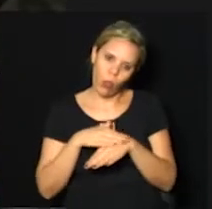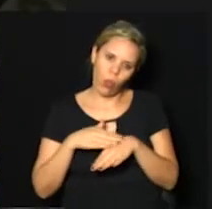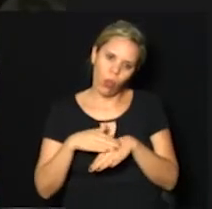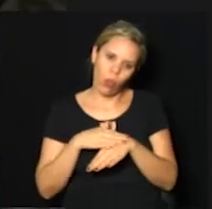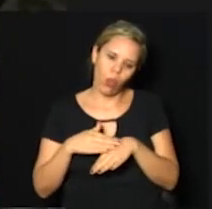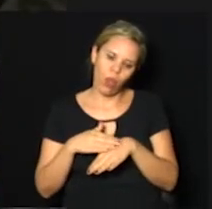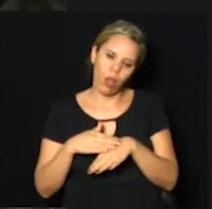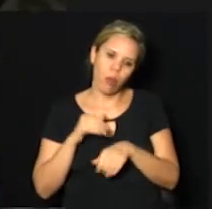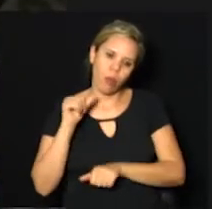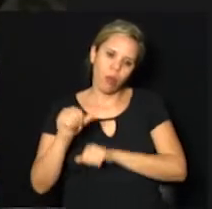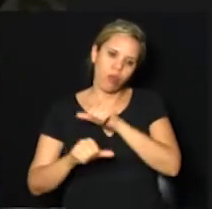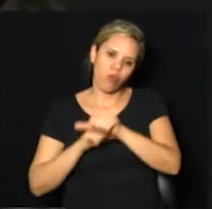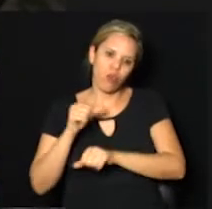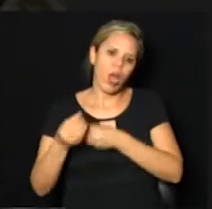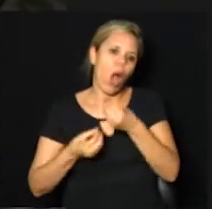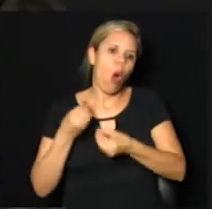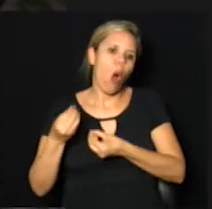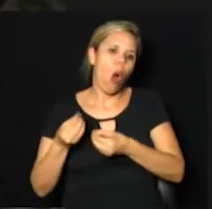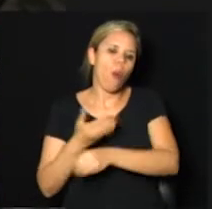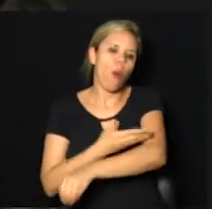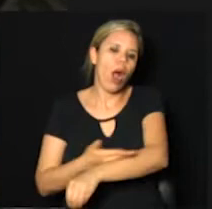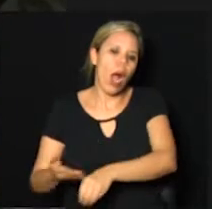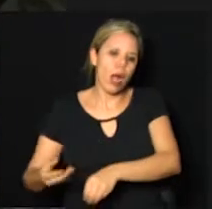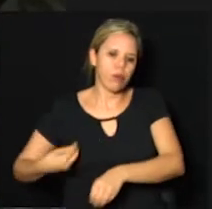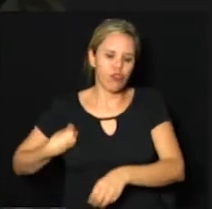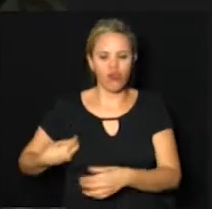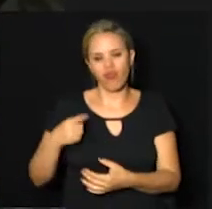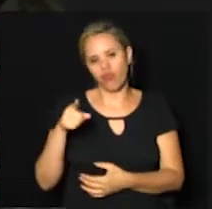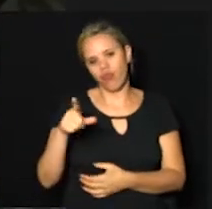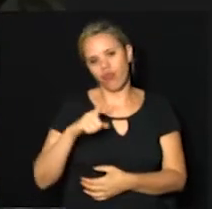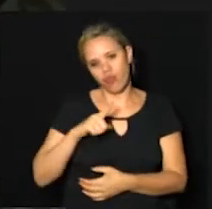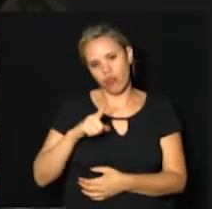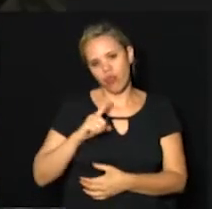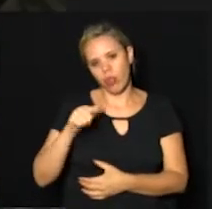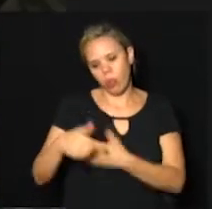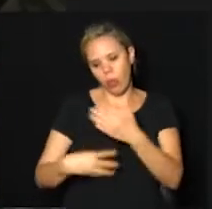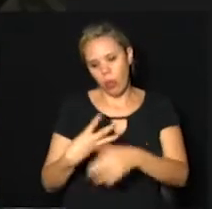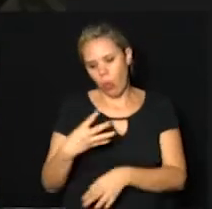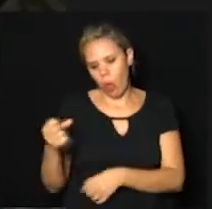de vida. Então, assim, quando você está ali depois dos 40